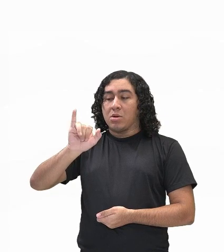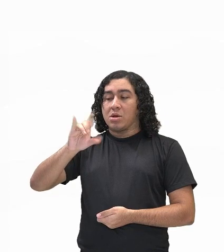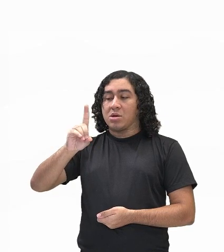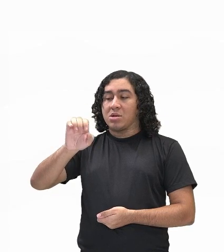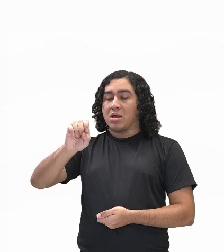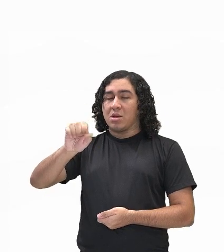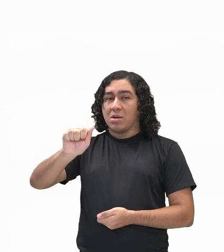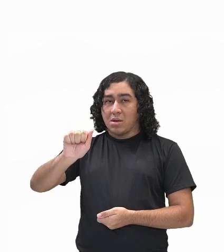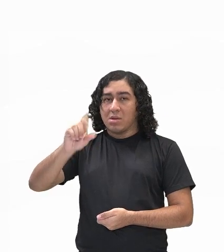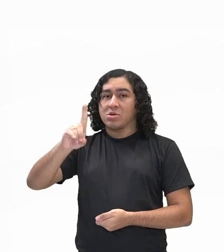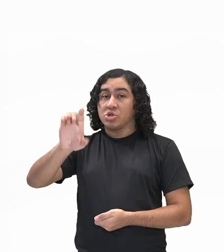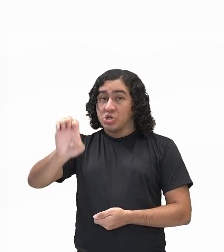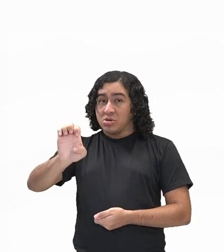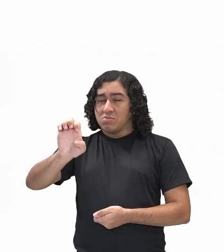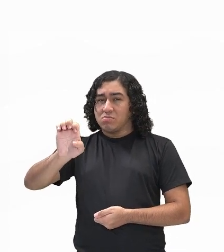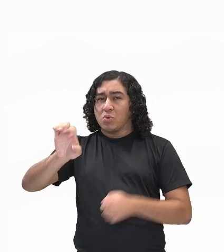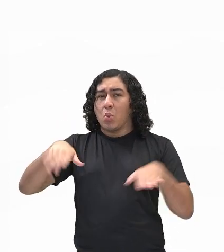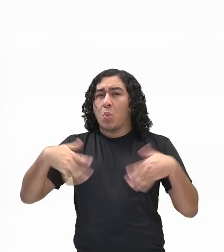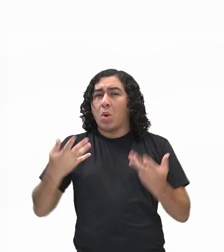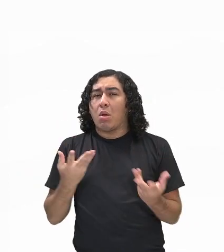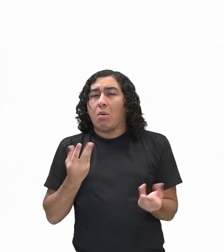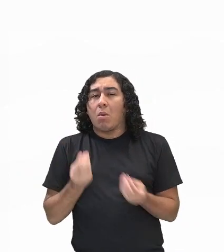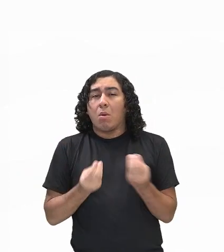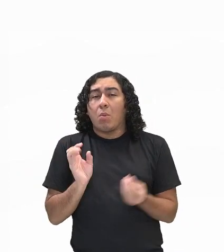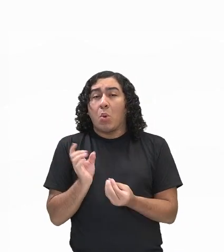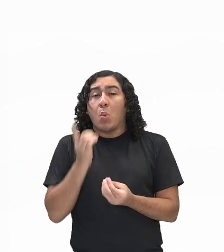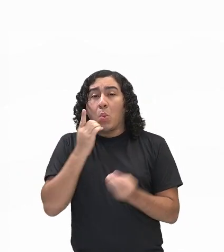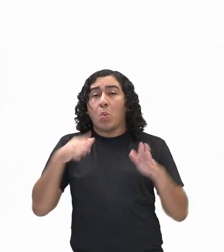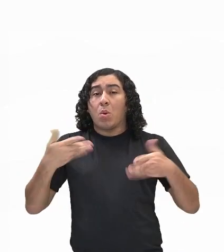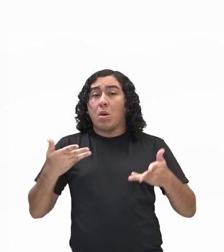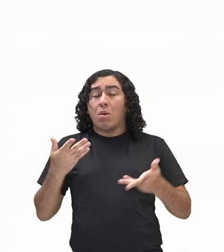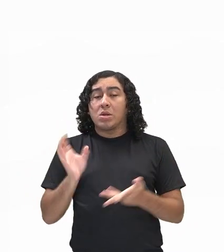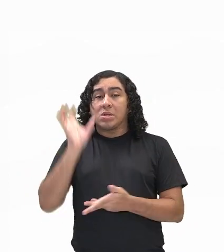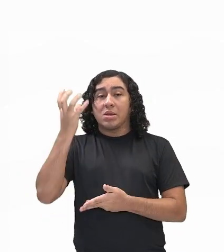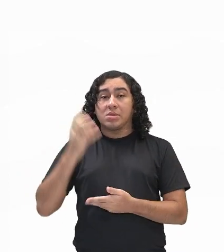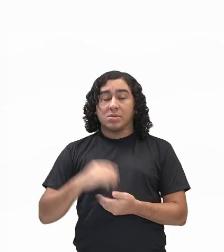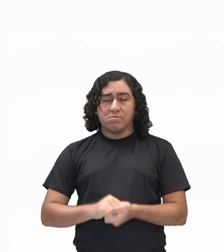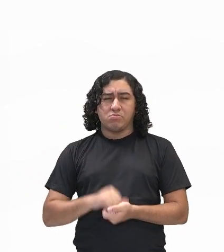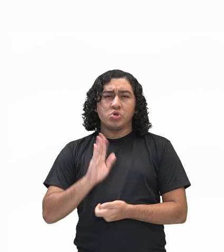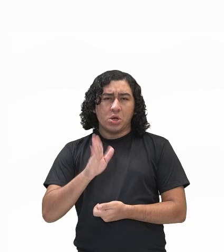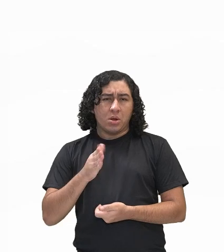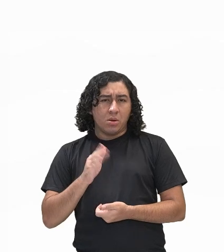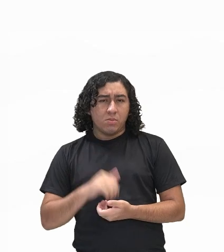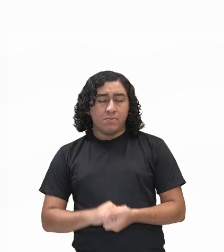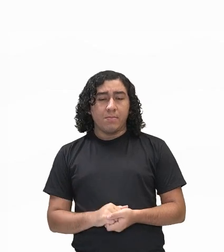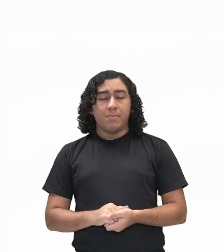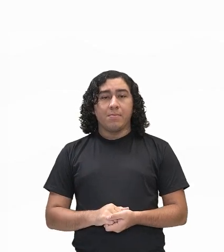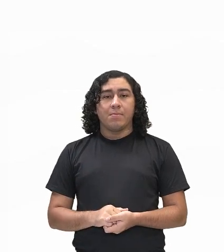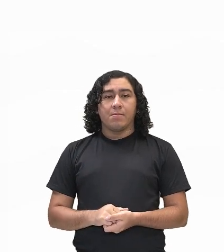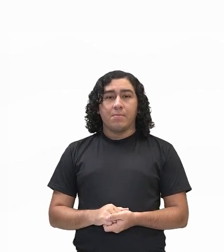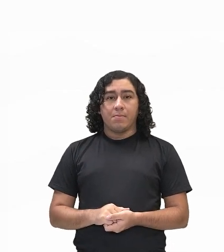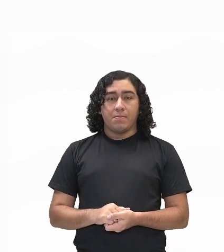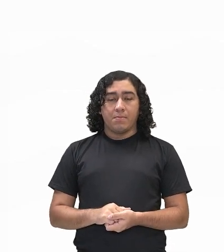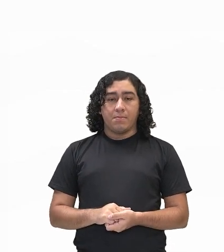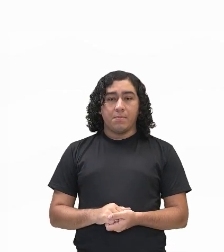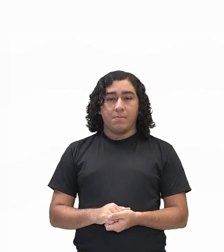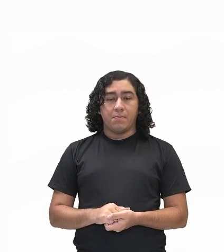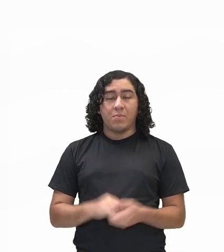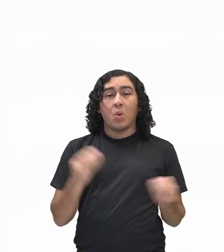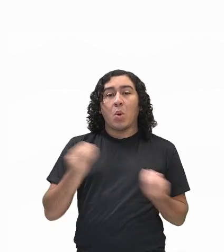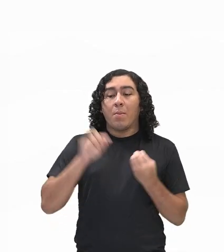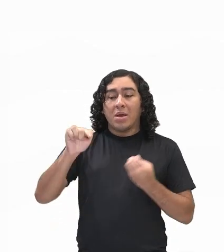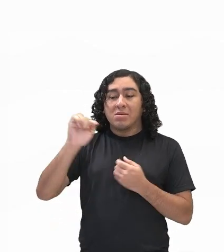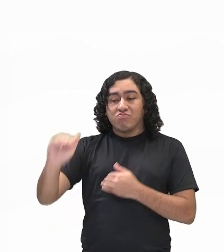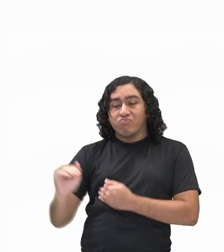vai acontecer? Isso já acontece, existe no mundo? Então, quando é que vai prevalecer isso